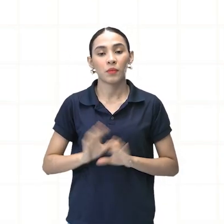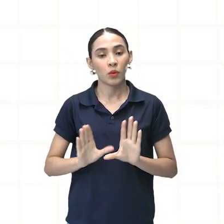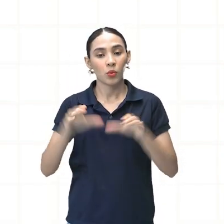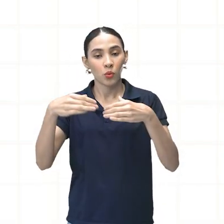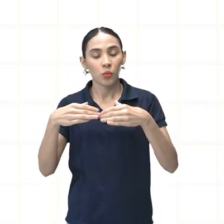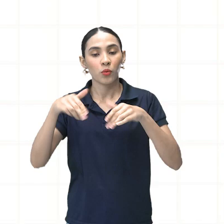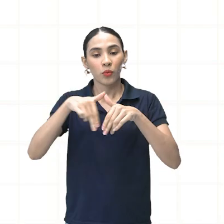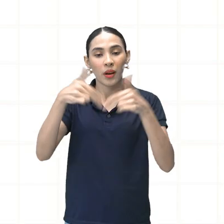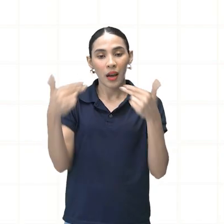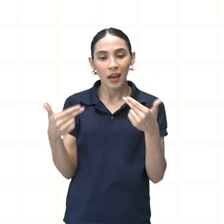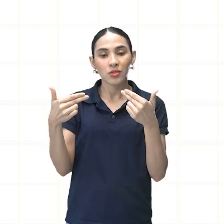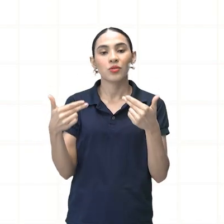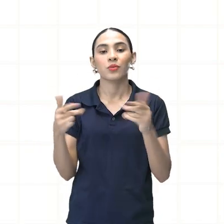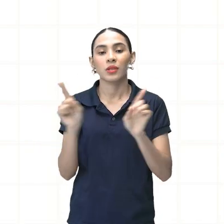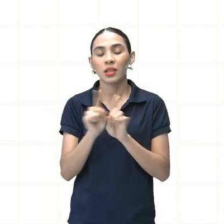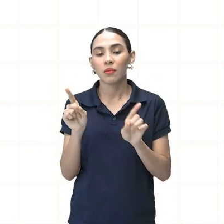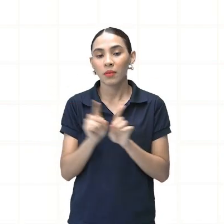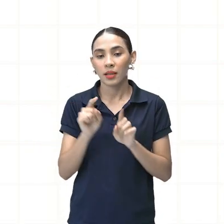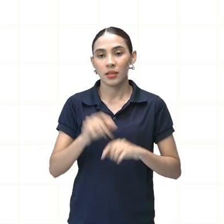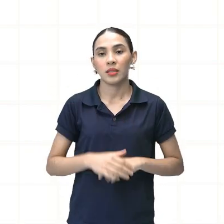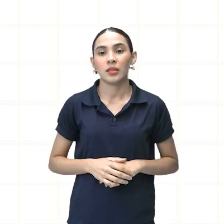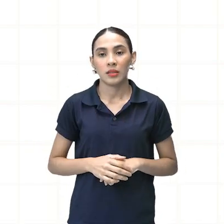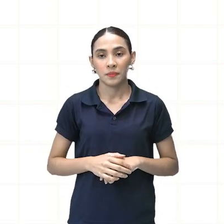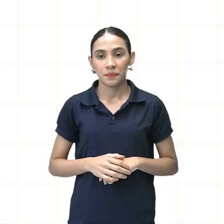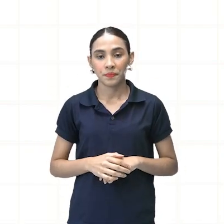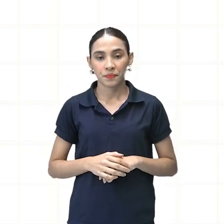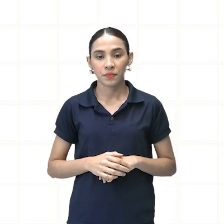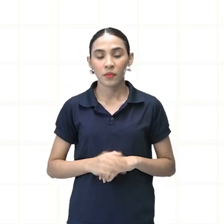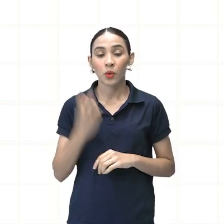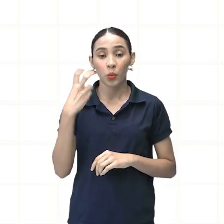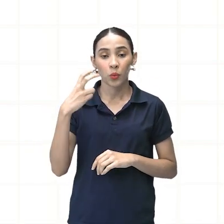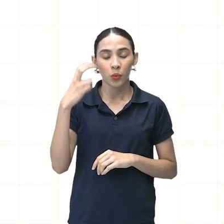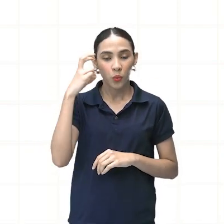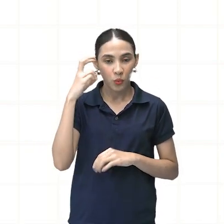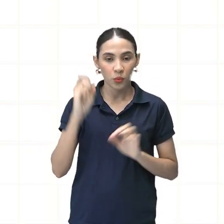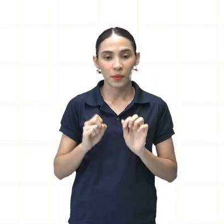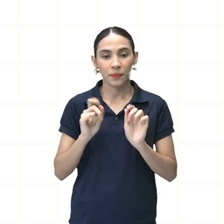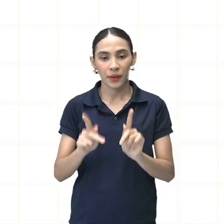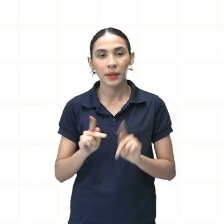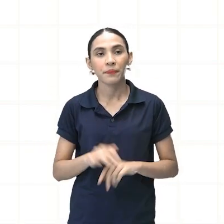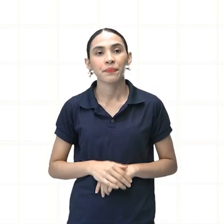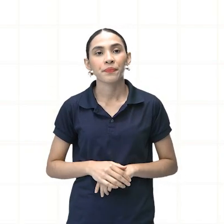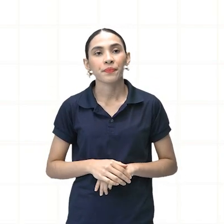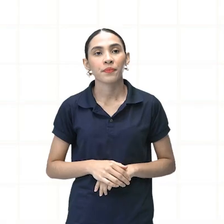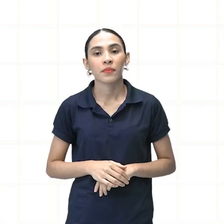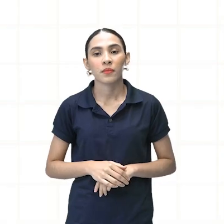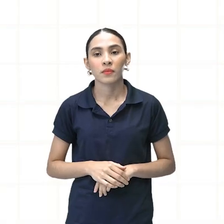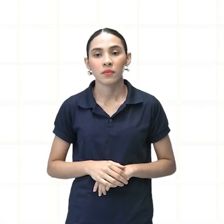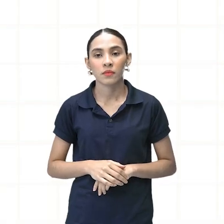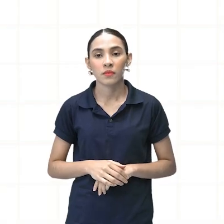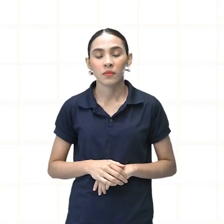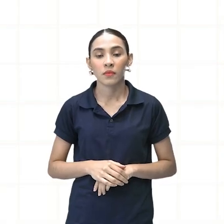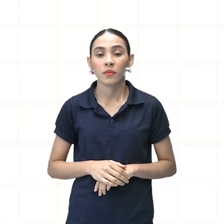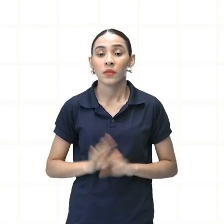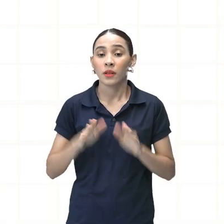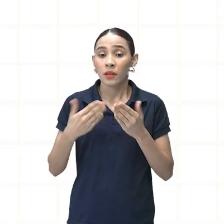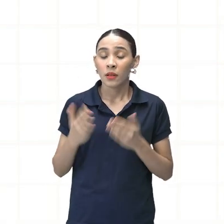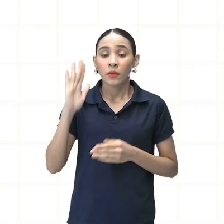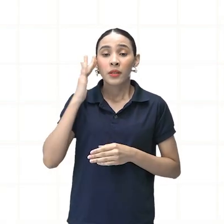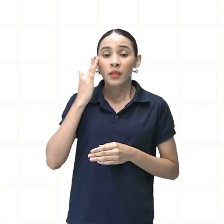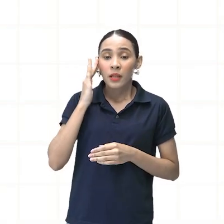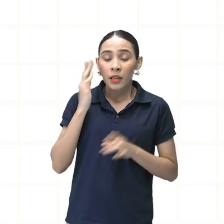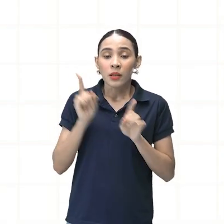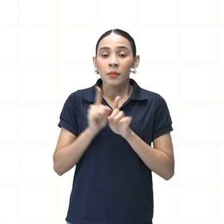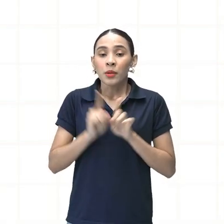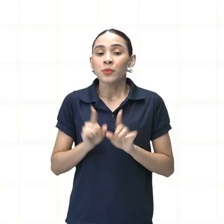grupos étnicos que compõem uma determinada cultura, certo? Bem, tendo esse